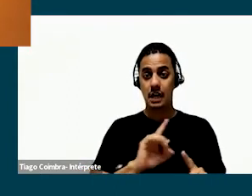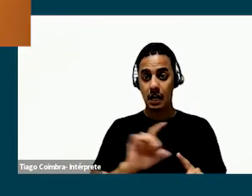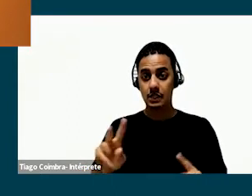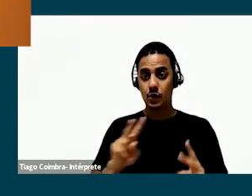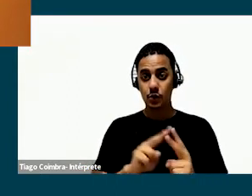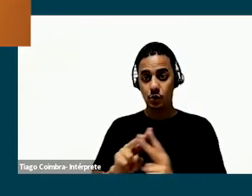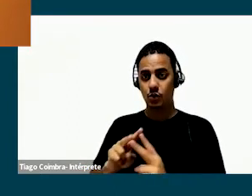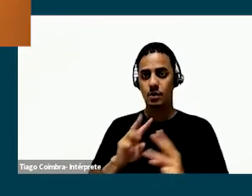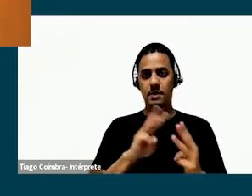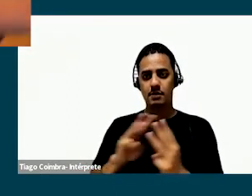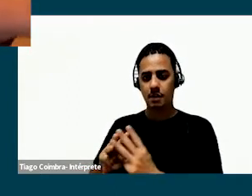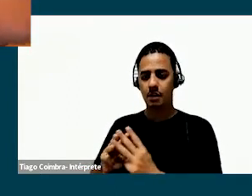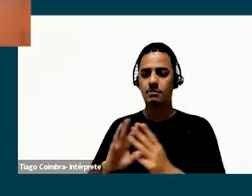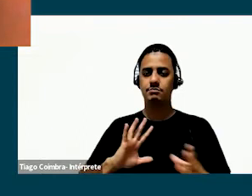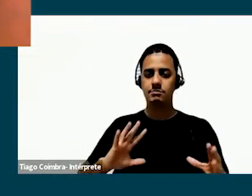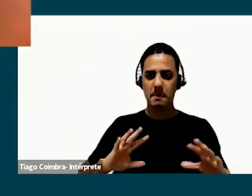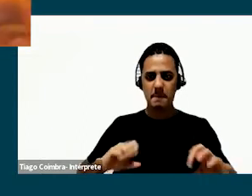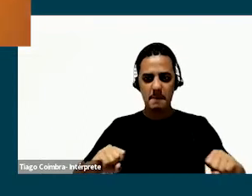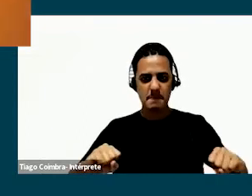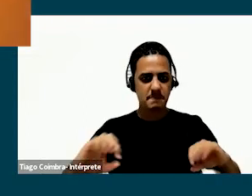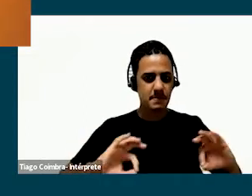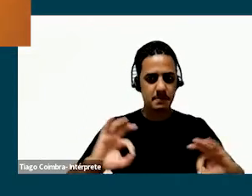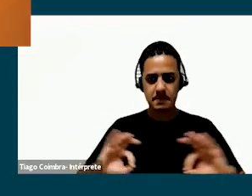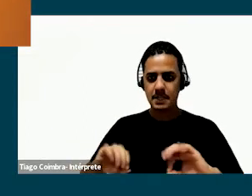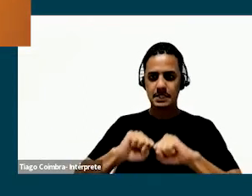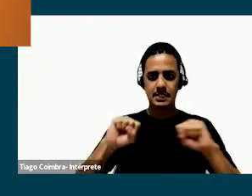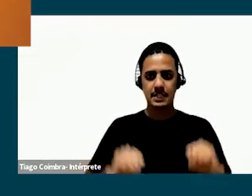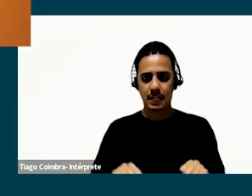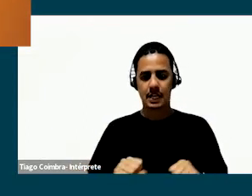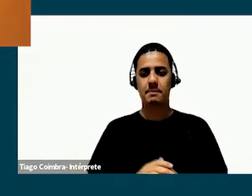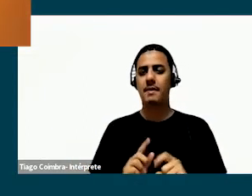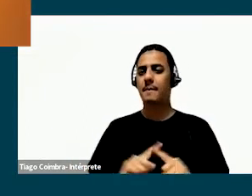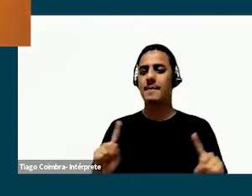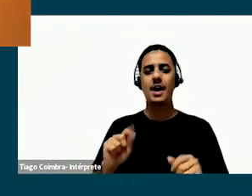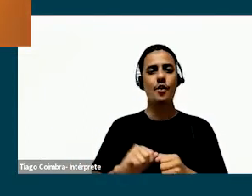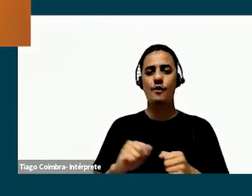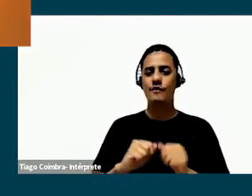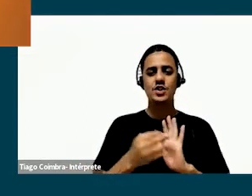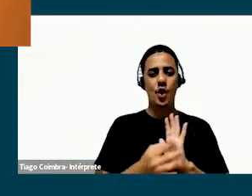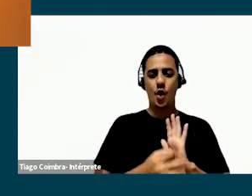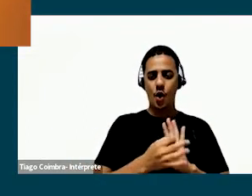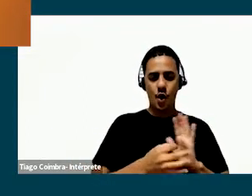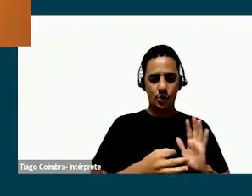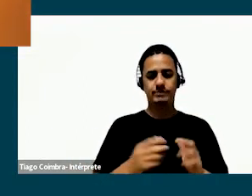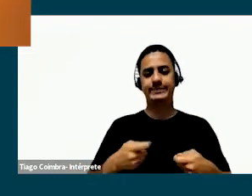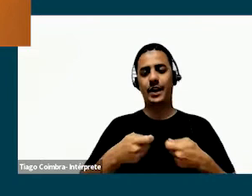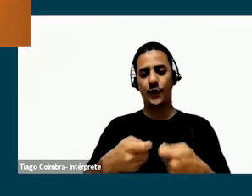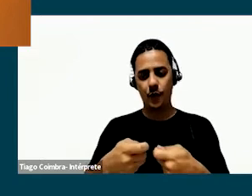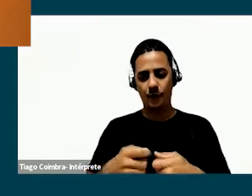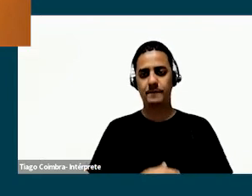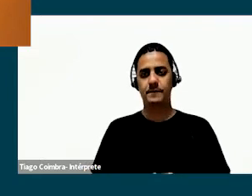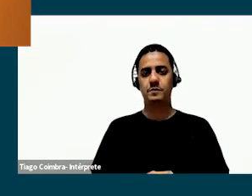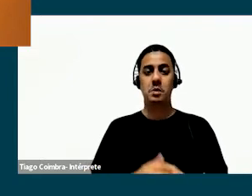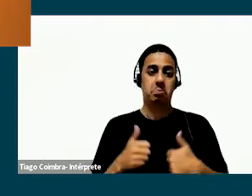trio, atacou um pedaço desse grande sistema e não foi codificando. A gente entregou, foi uma entrega